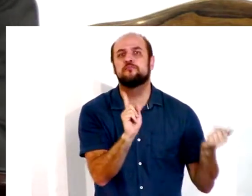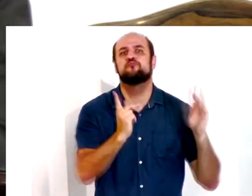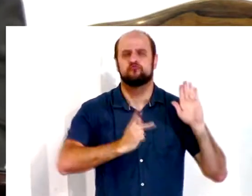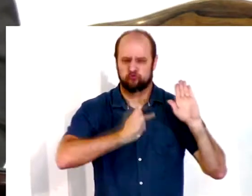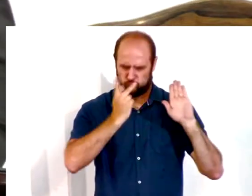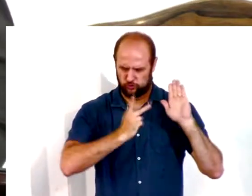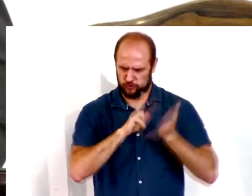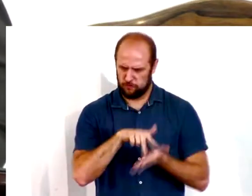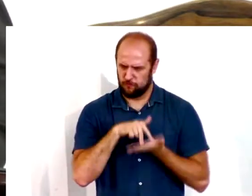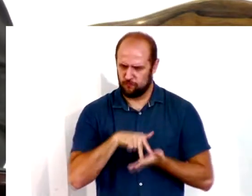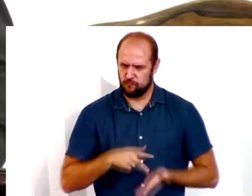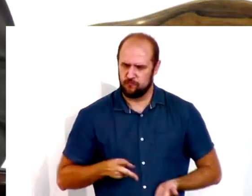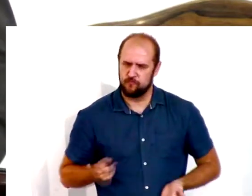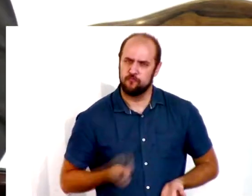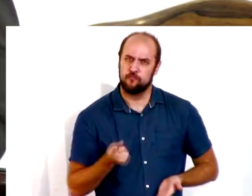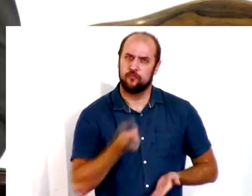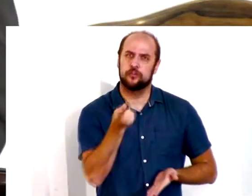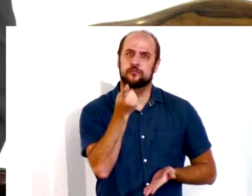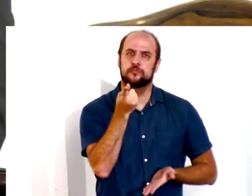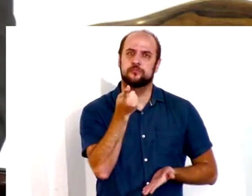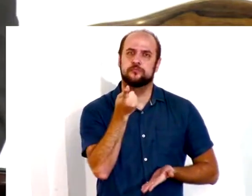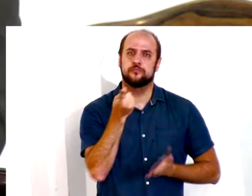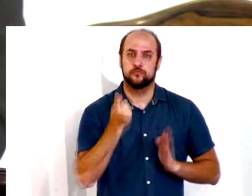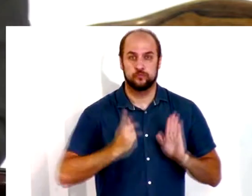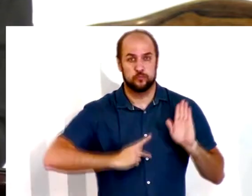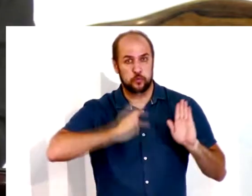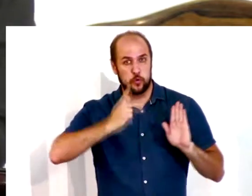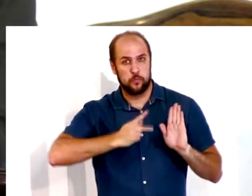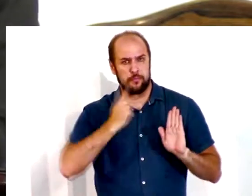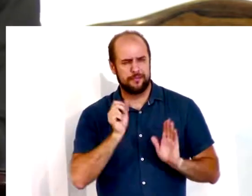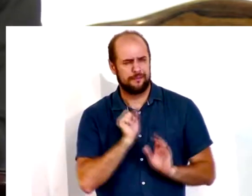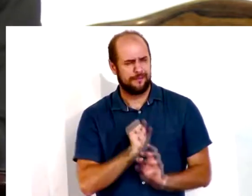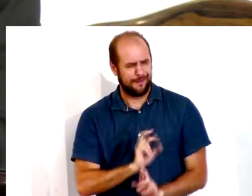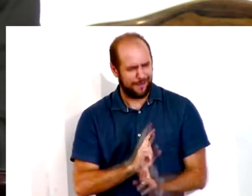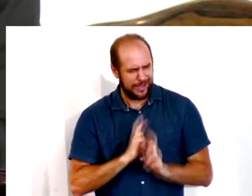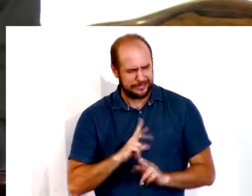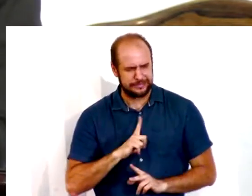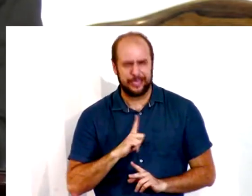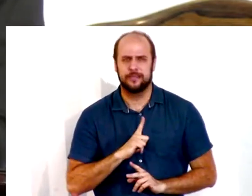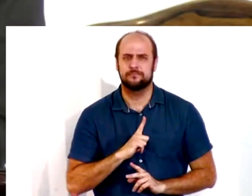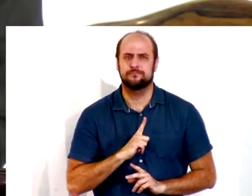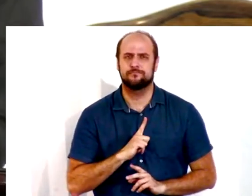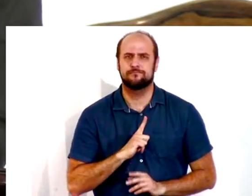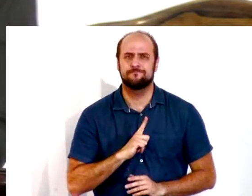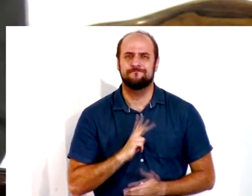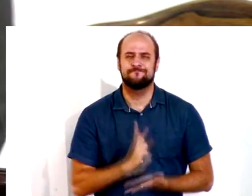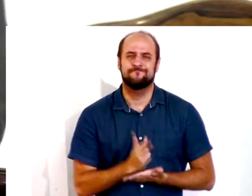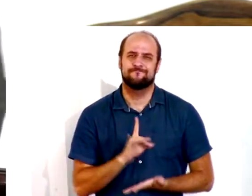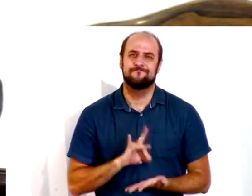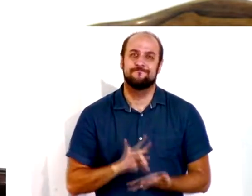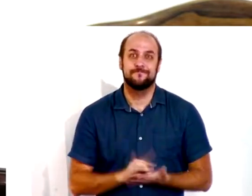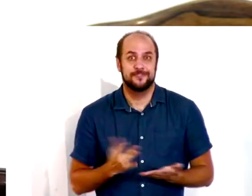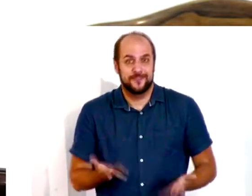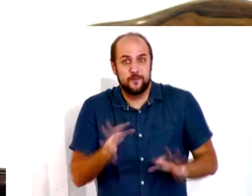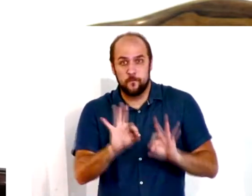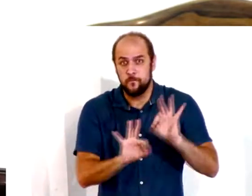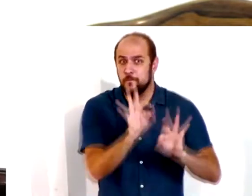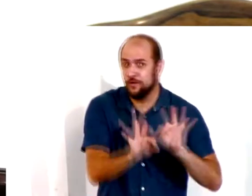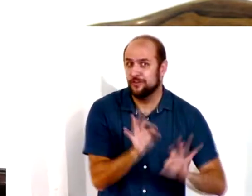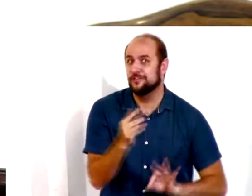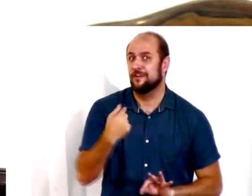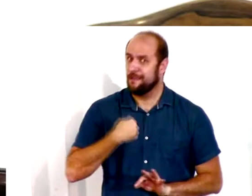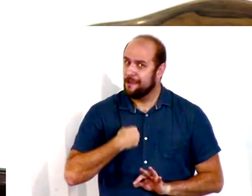Promessas que nos traz verdadeira esperança. Esses são motivos para que eu e